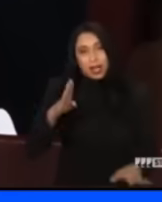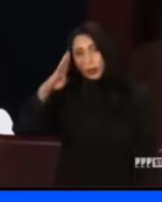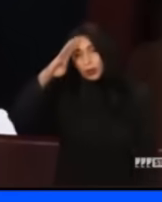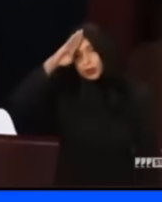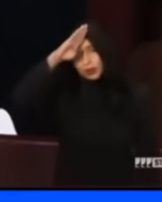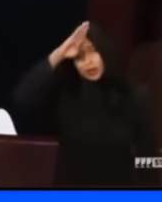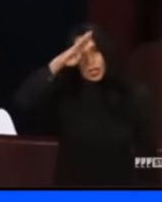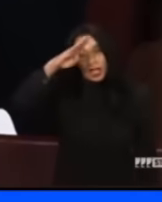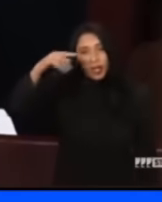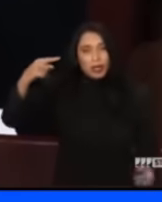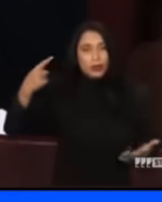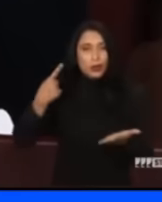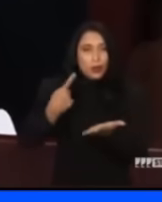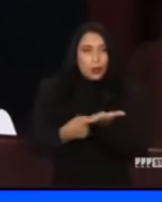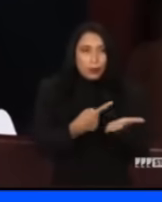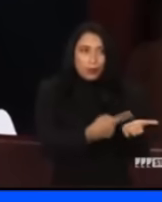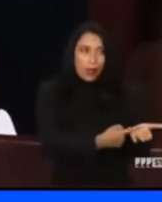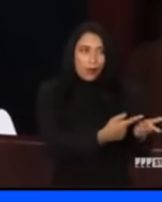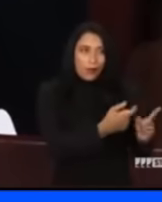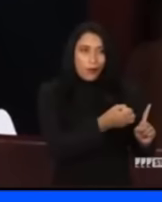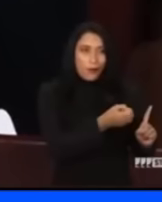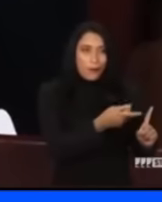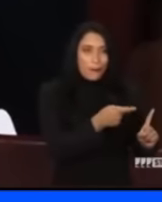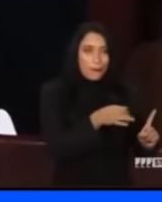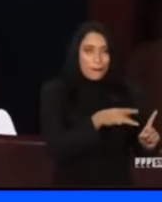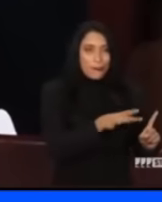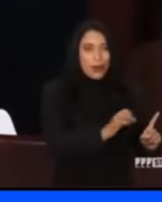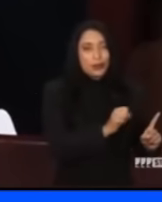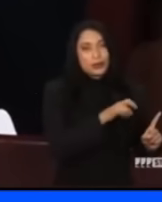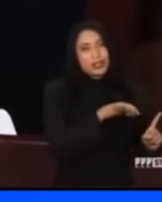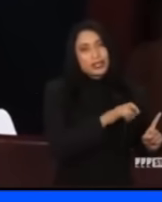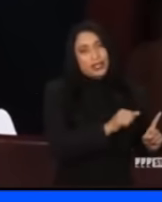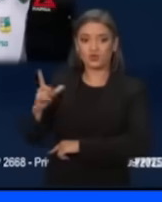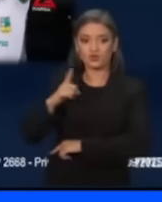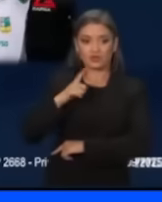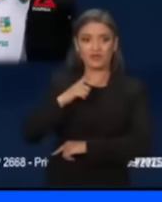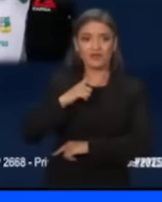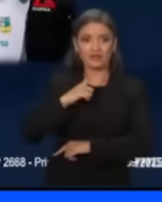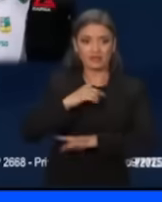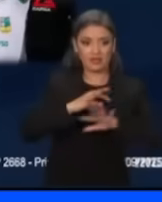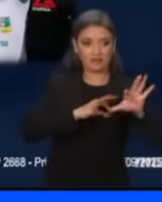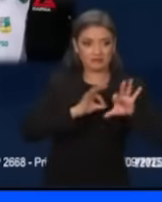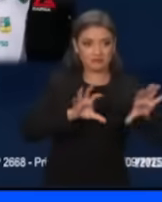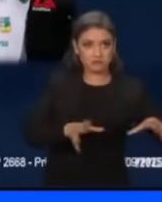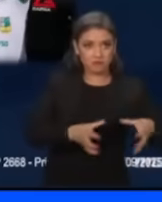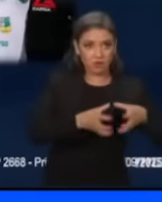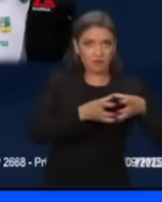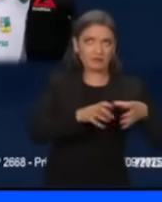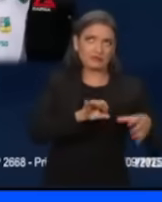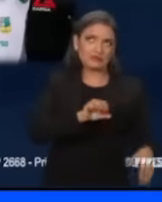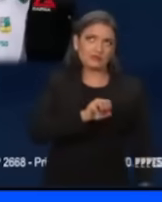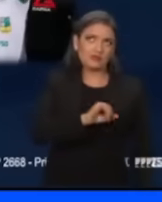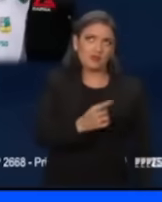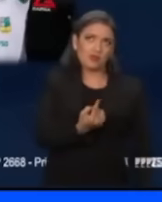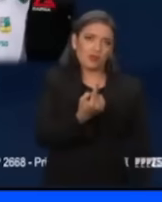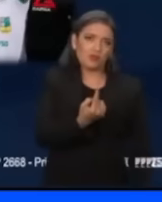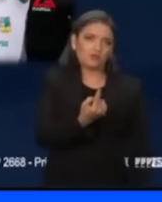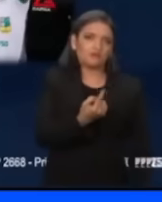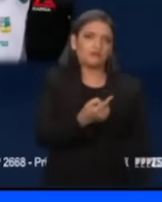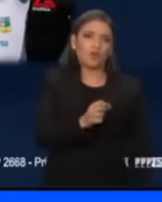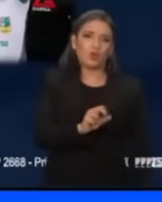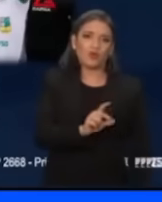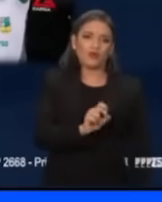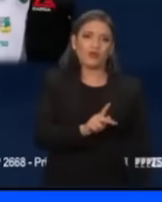entre Jair Bolsonaro e Paulo Sérgio de Oliveira. É uma coisa. Não,